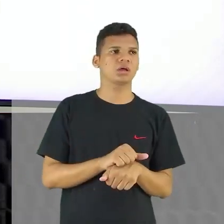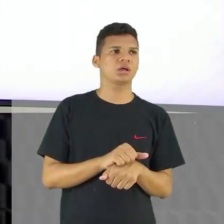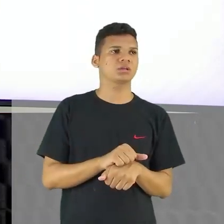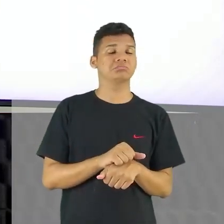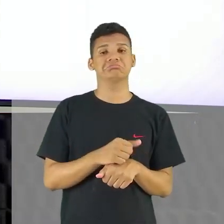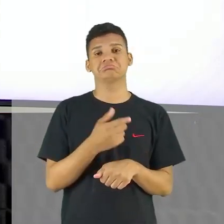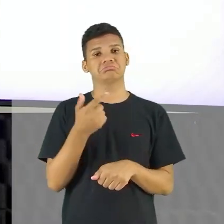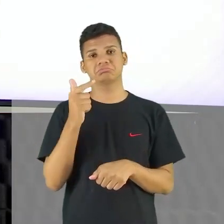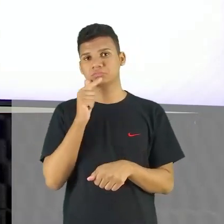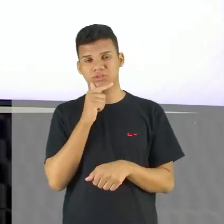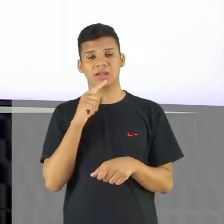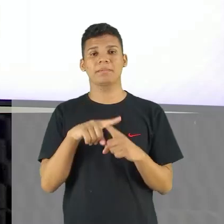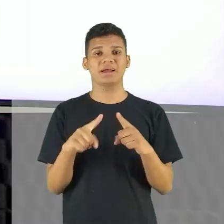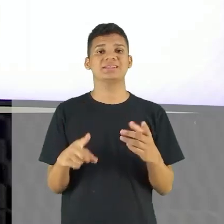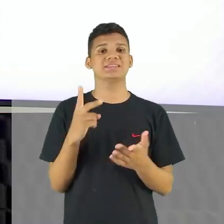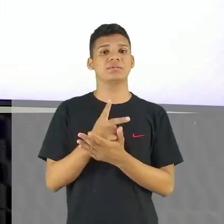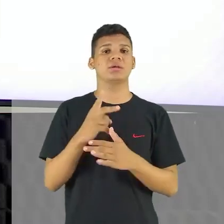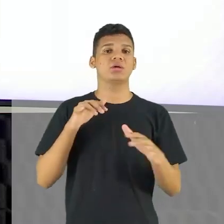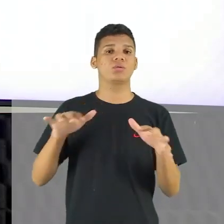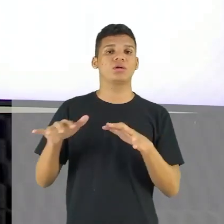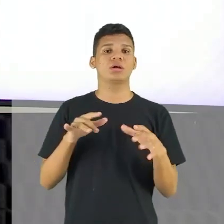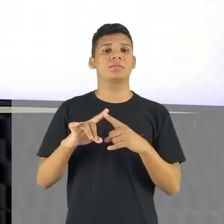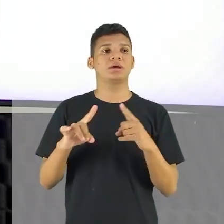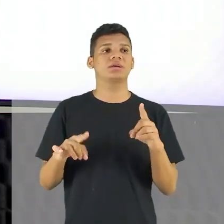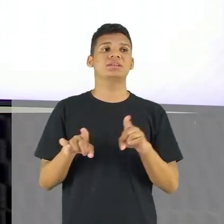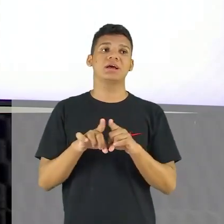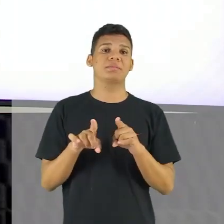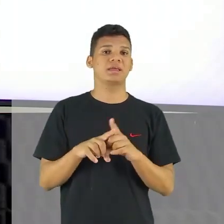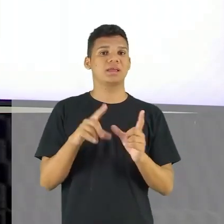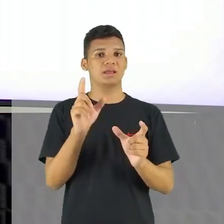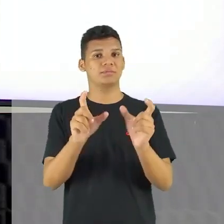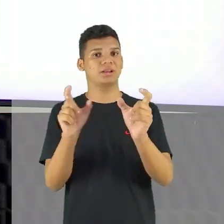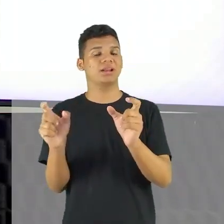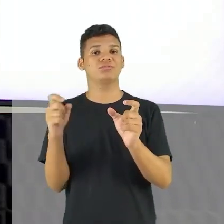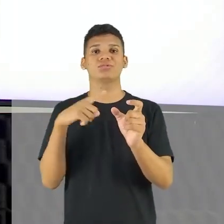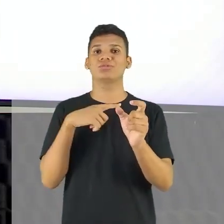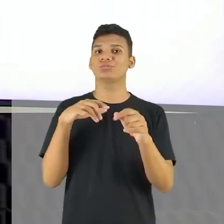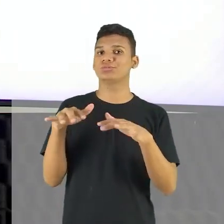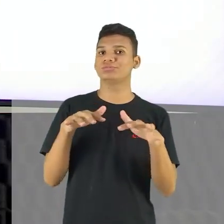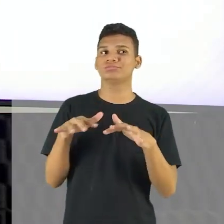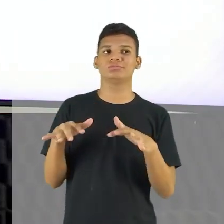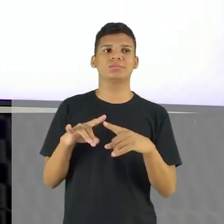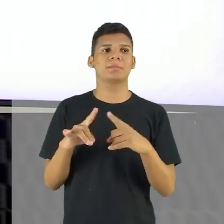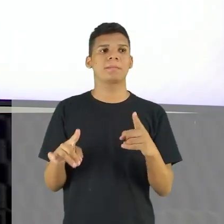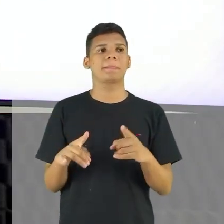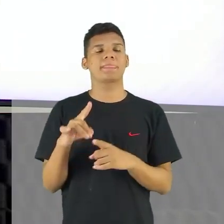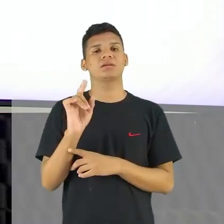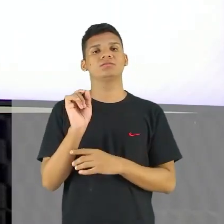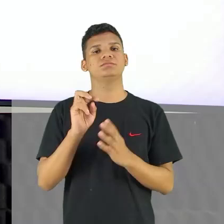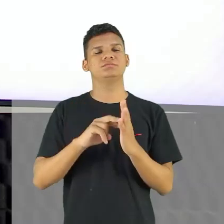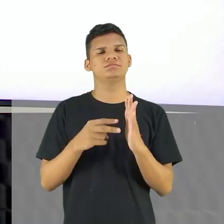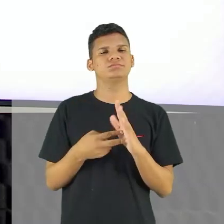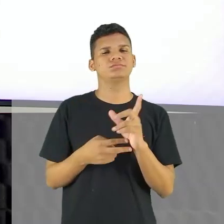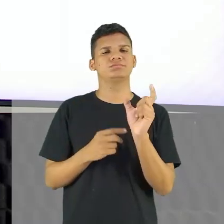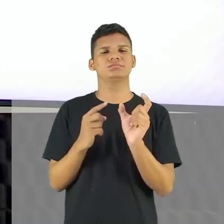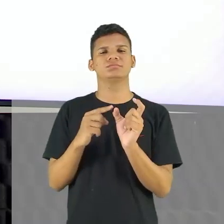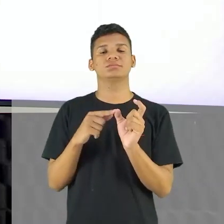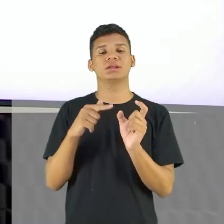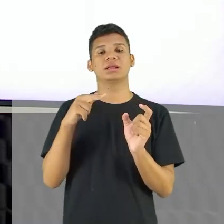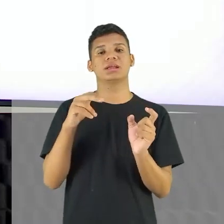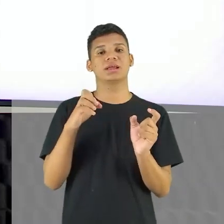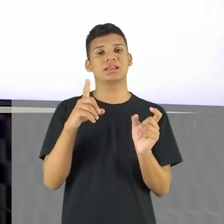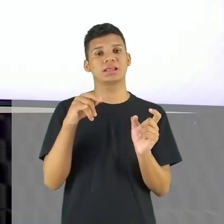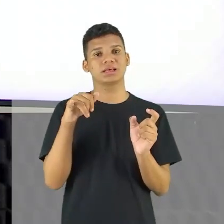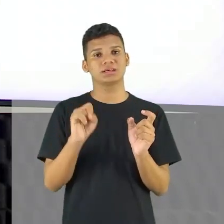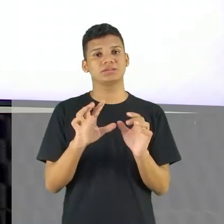fica parado, ele se movimenta. Então, as palavras se movimentam. E quedais com sorte nova. Ou